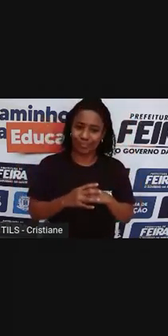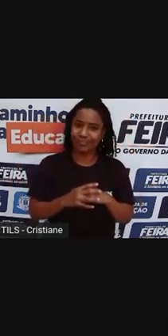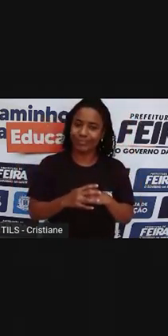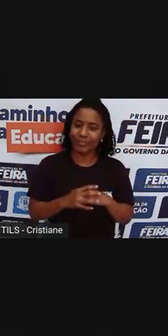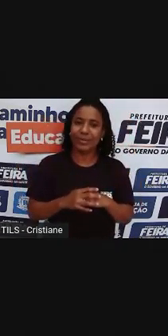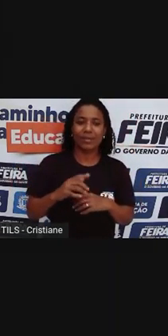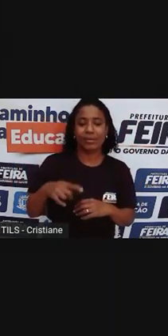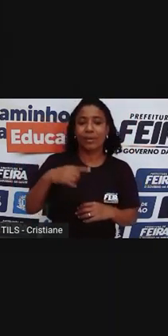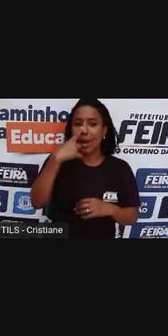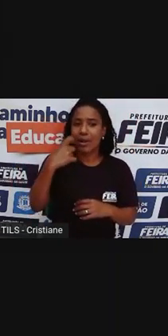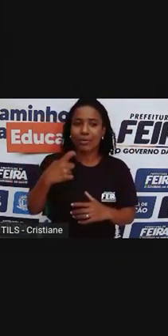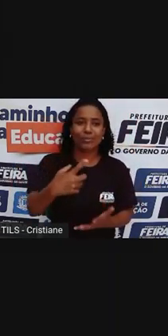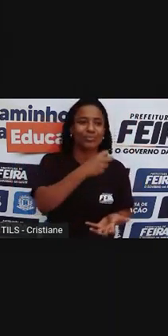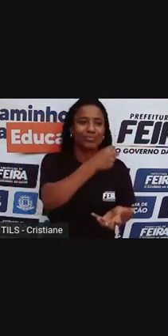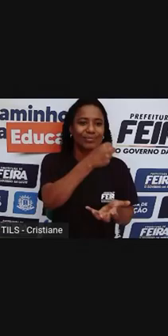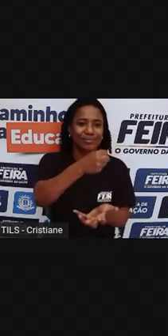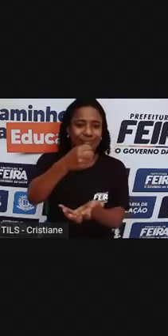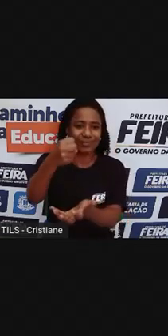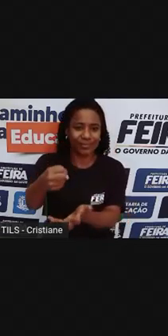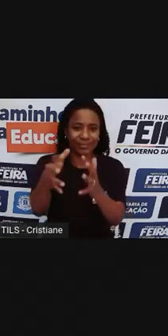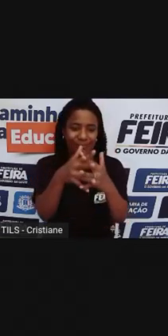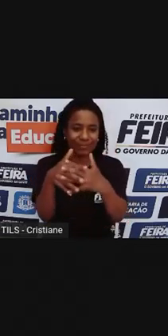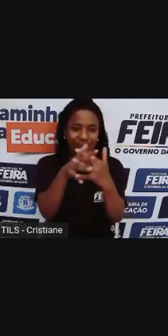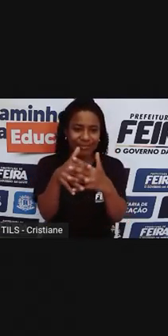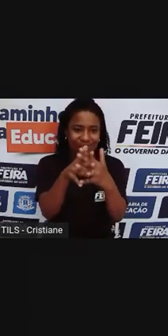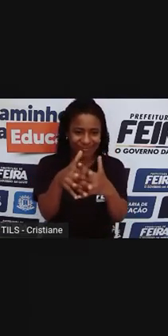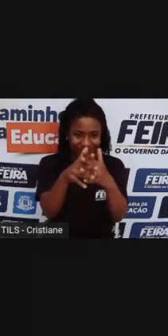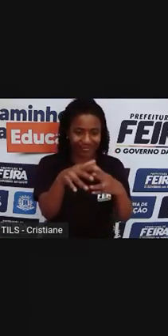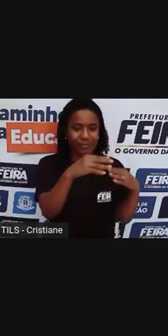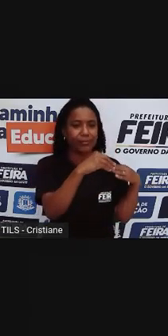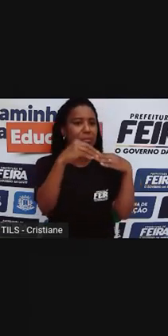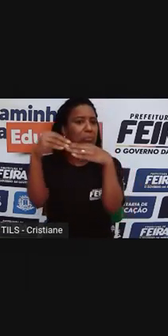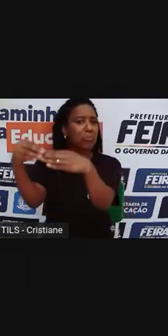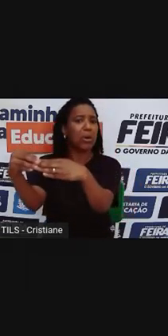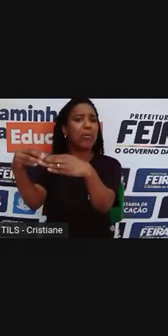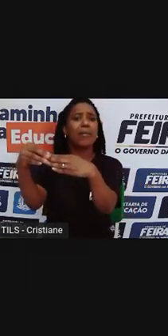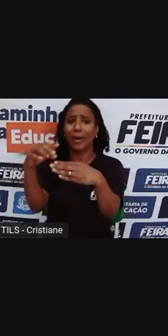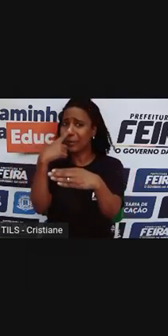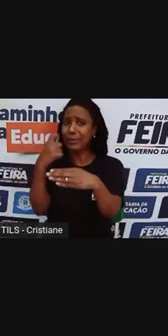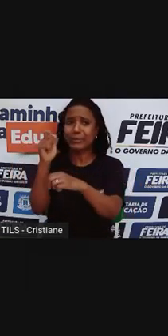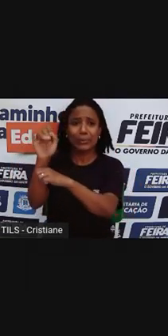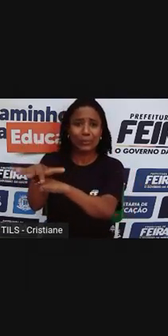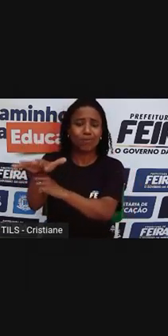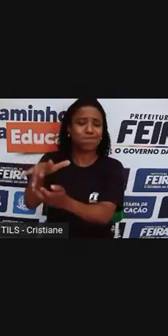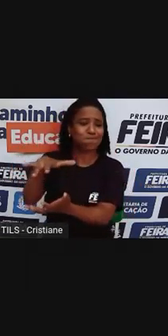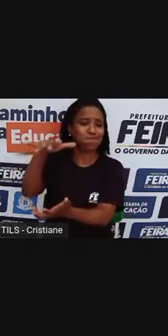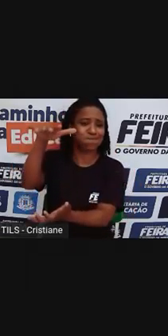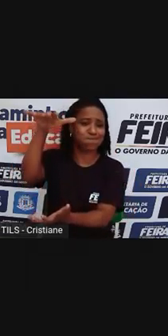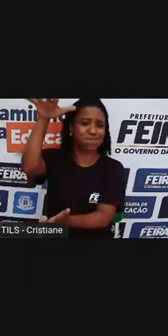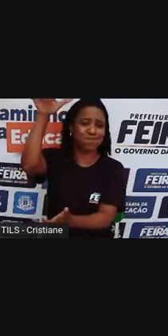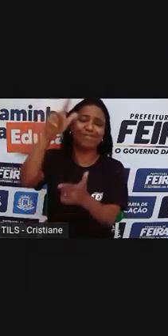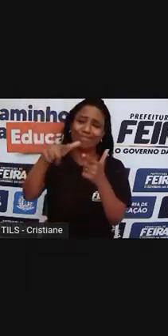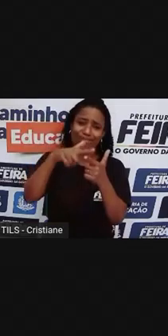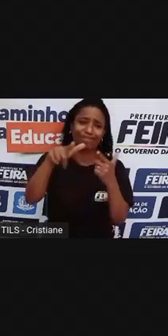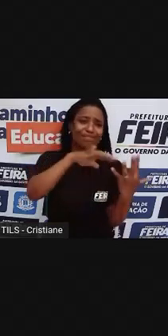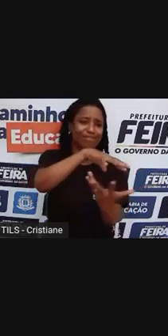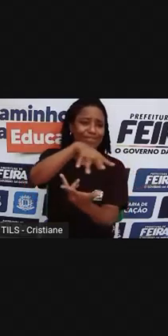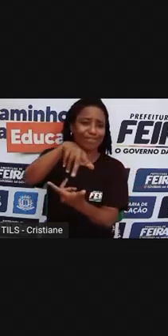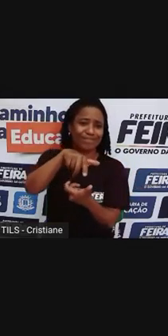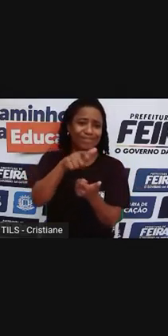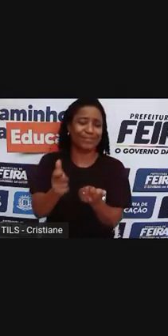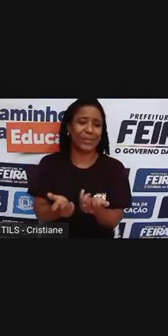fora de casa, o colocamos longe dos nossos olhos, mas ele continua impactando diretamente o meio ambiente e a todos que nele vivem. É